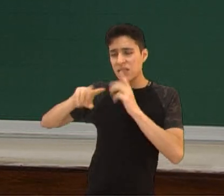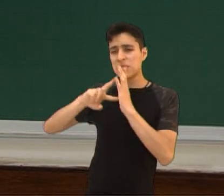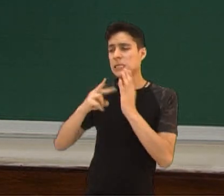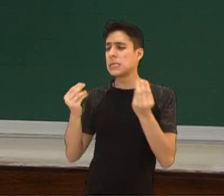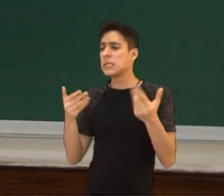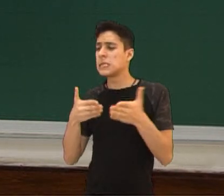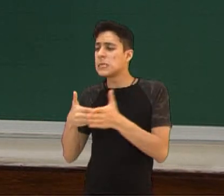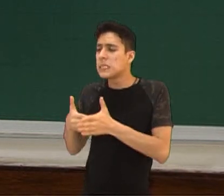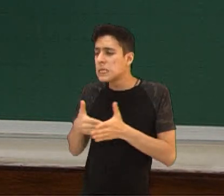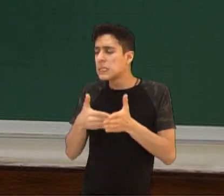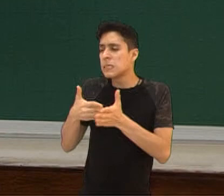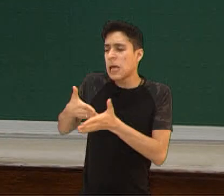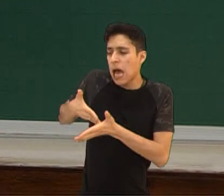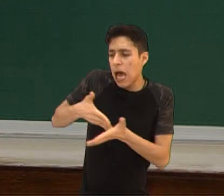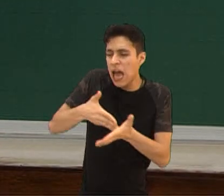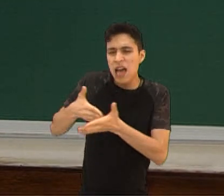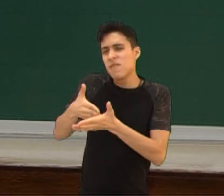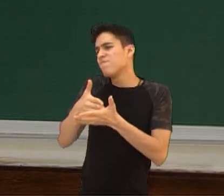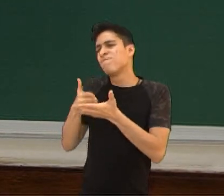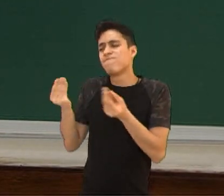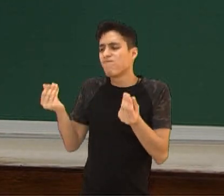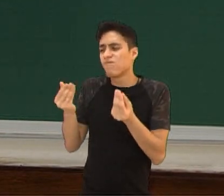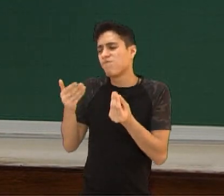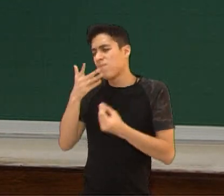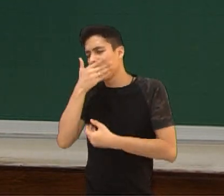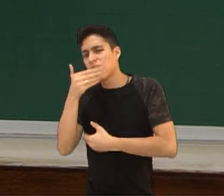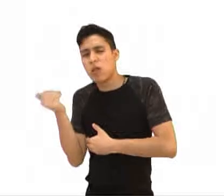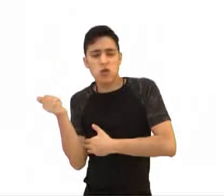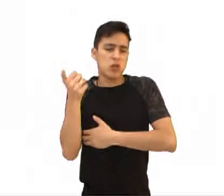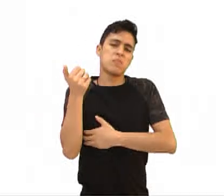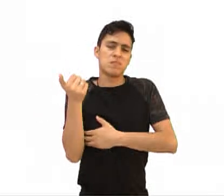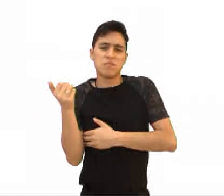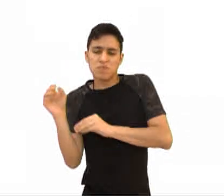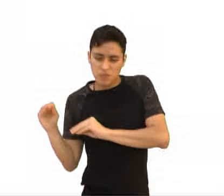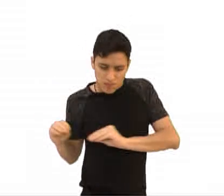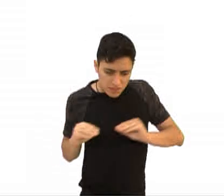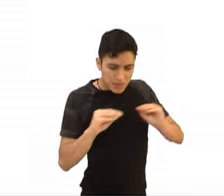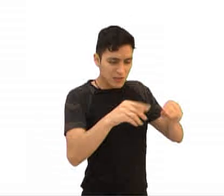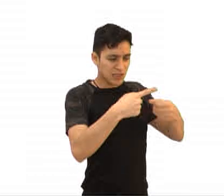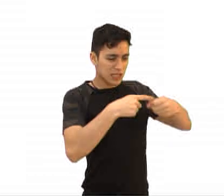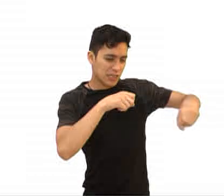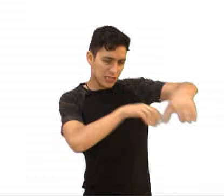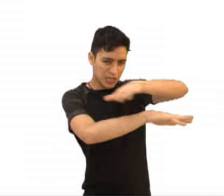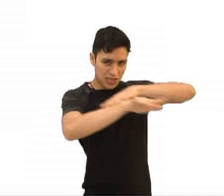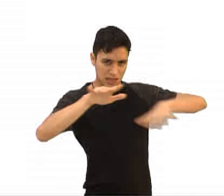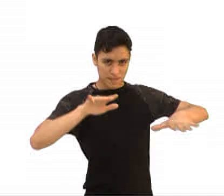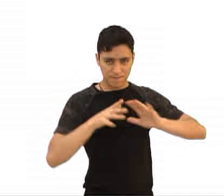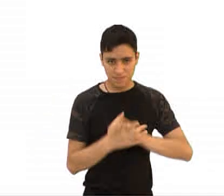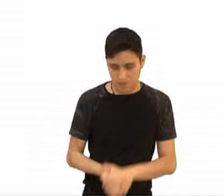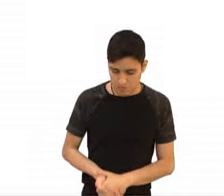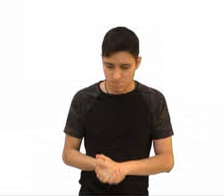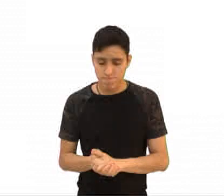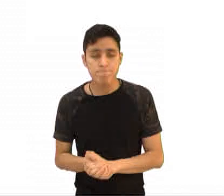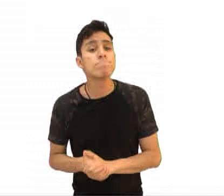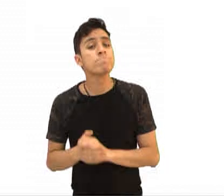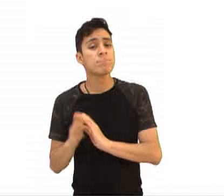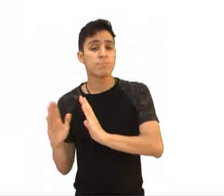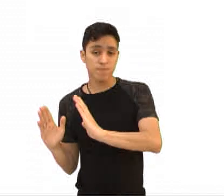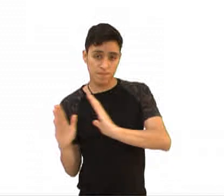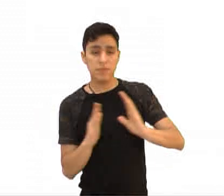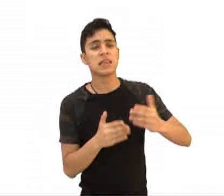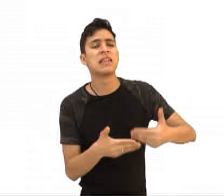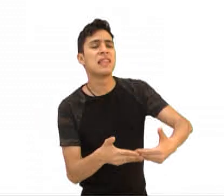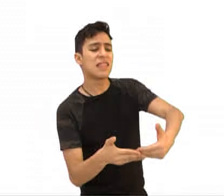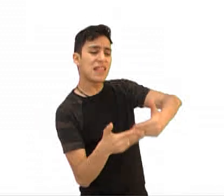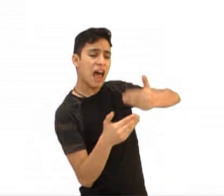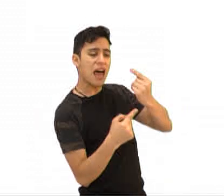pessoas a desenvolver esse êxodo rural, a busca pelas cidades. A cidade, desde a antiguidade, nós podemos